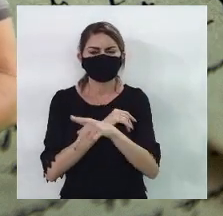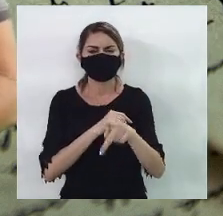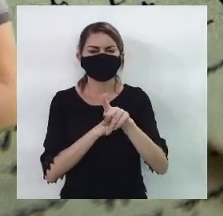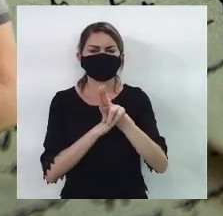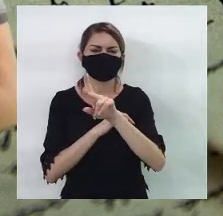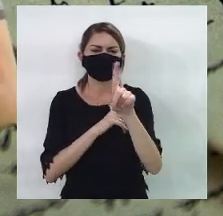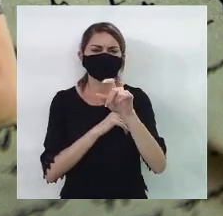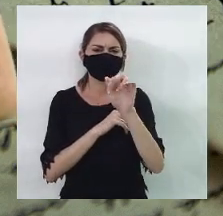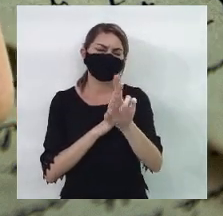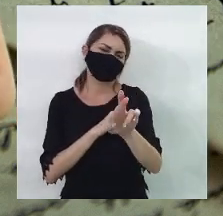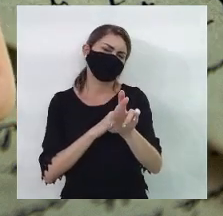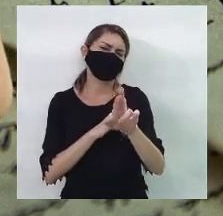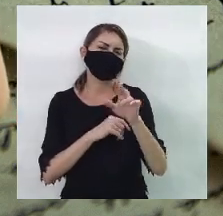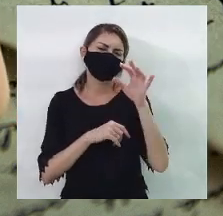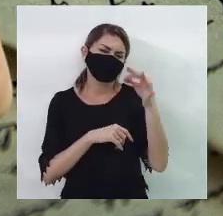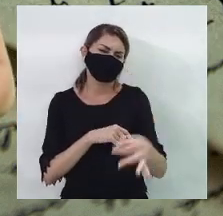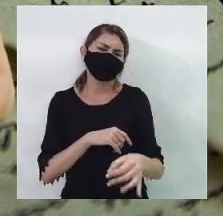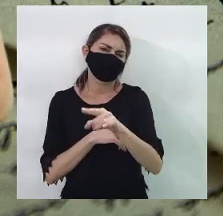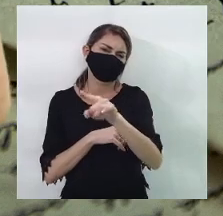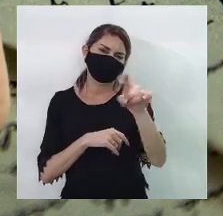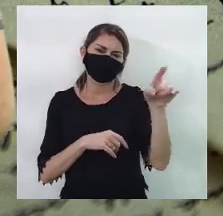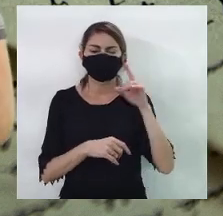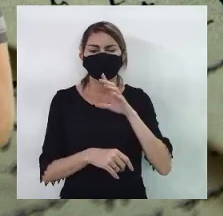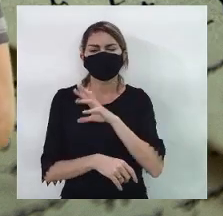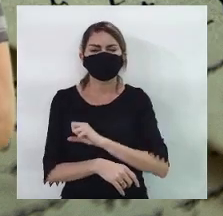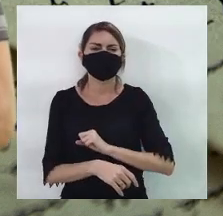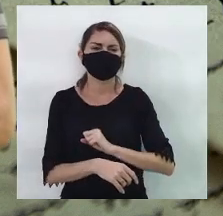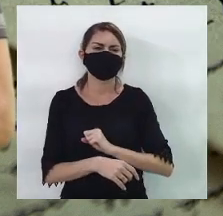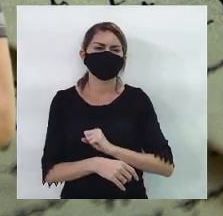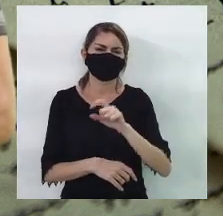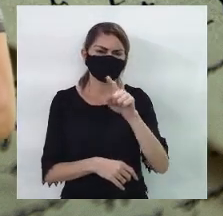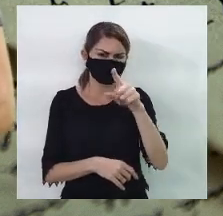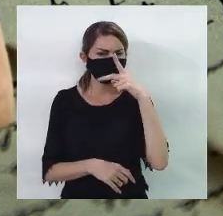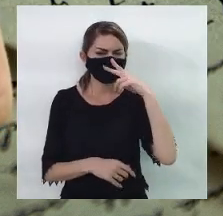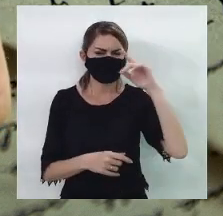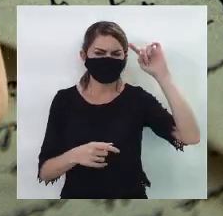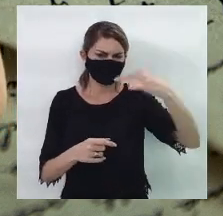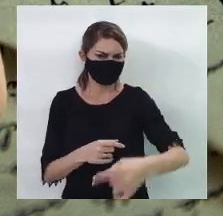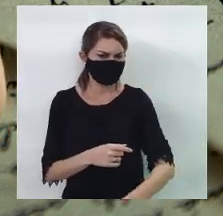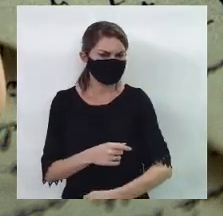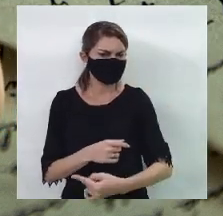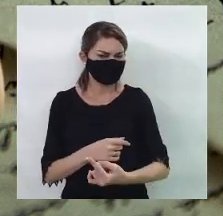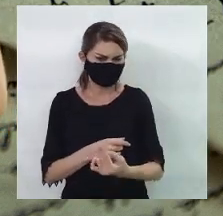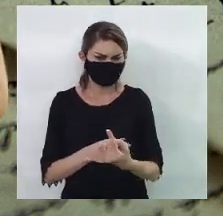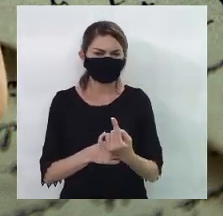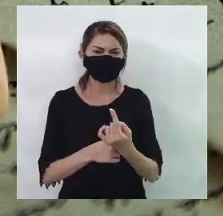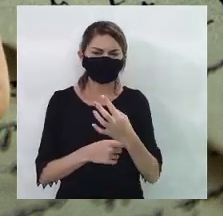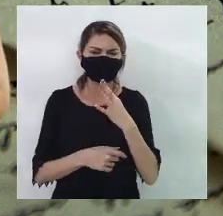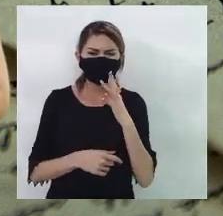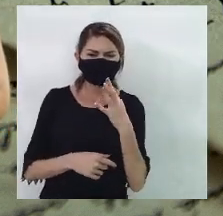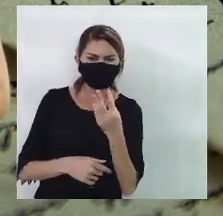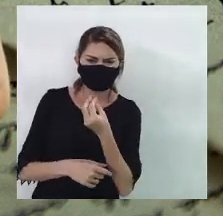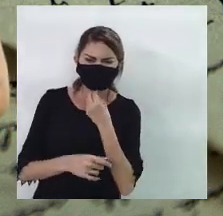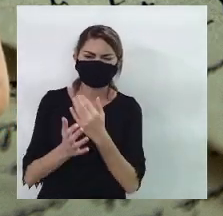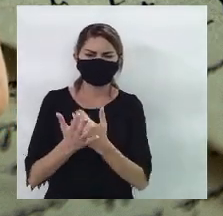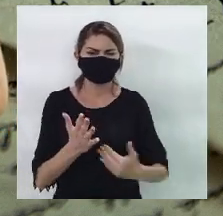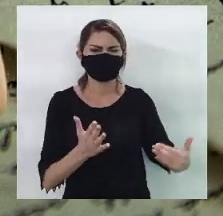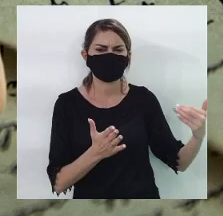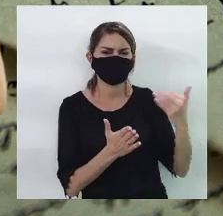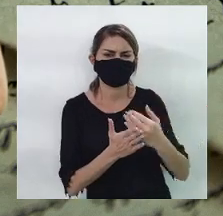Luzilá Gonçalves, que com certeza vocês vão amar. Nesse mergulho interior, não é isso? E conhecer um pouco mais,